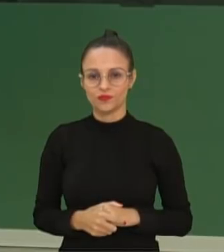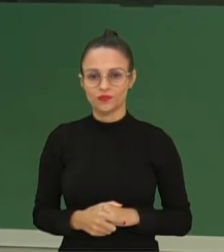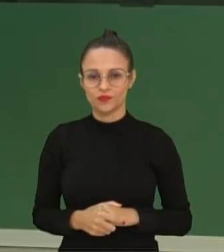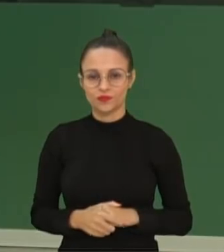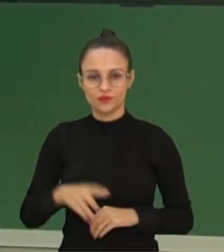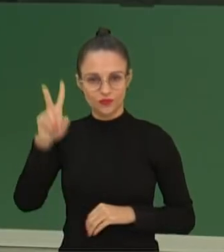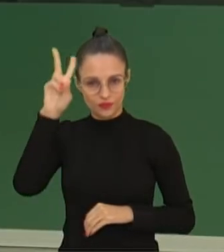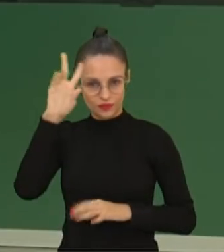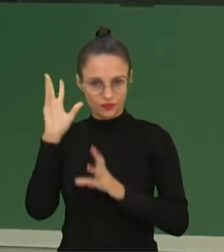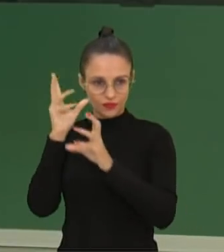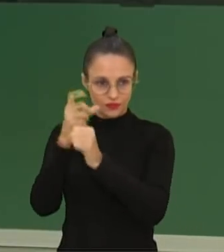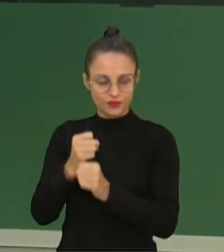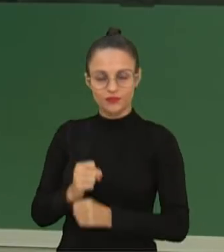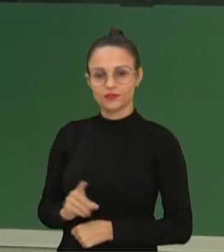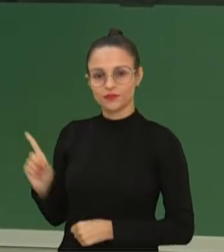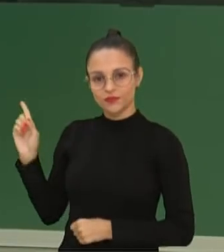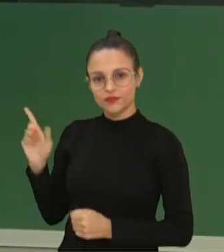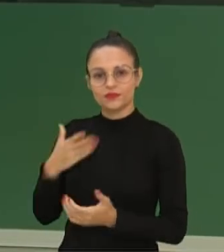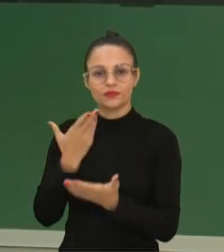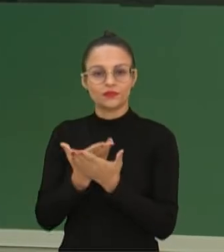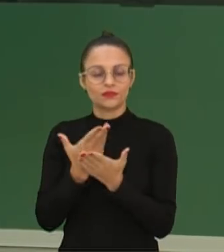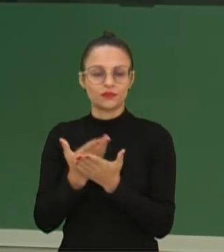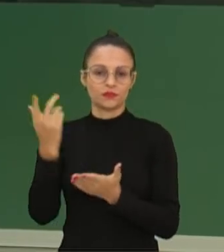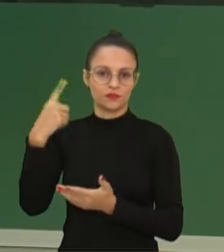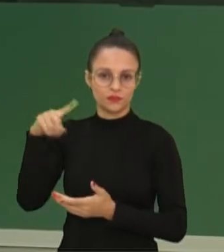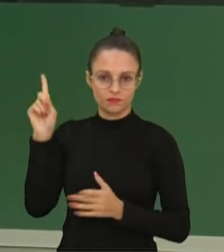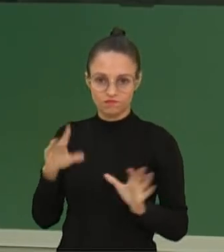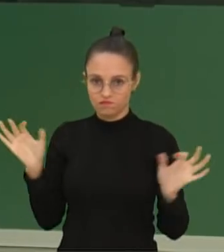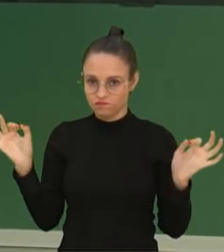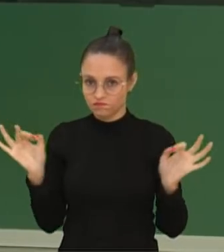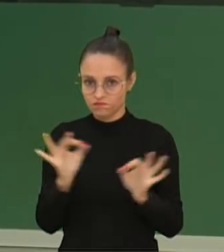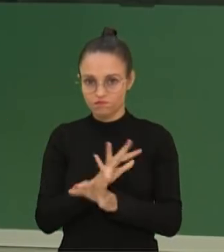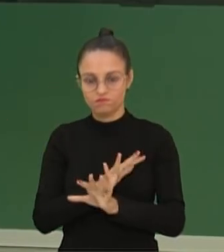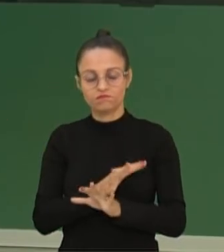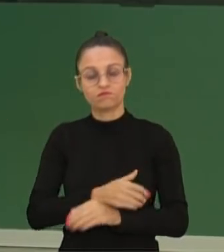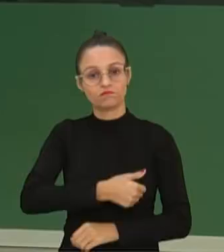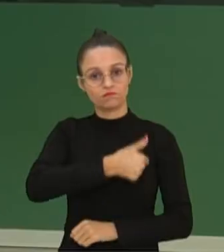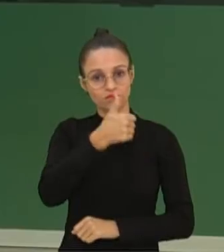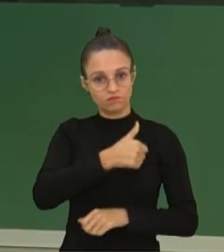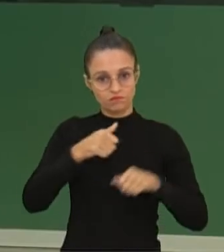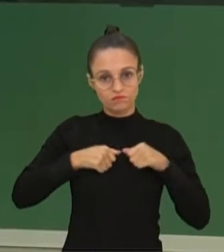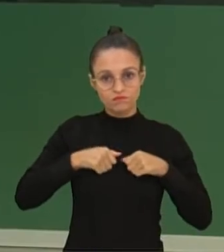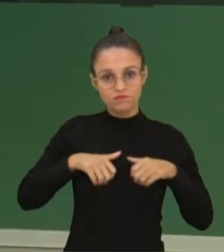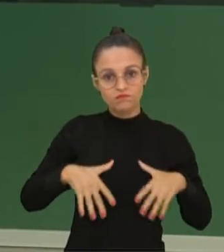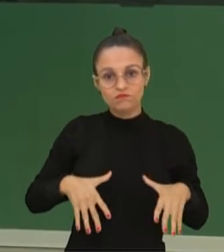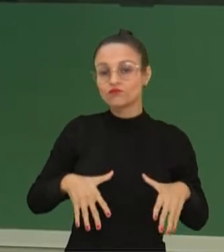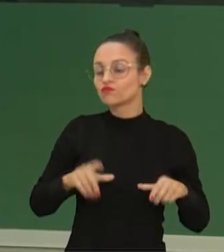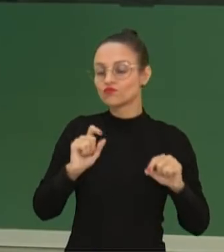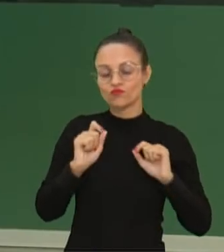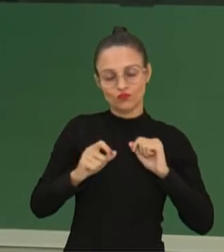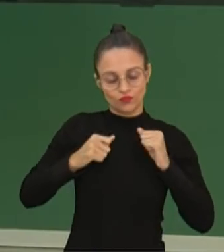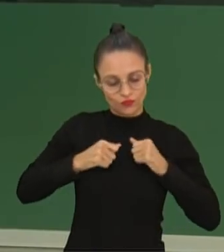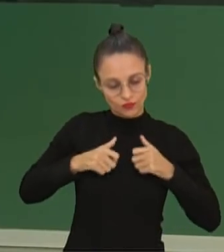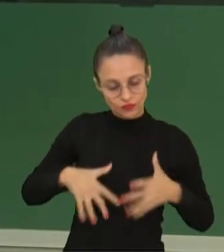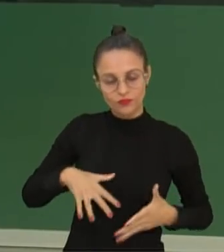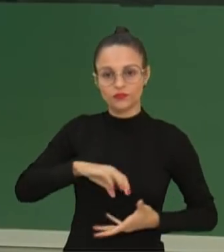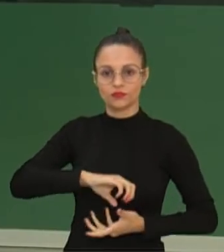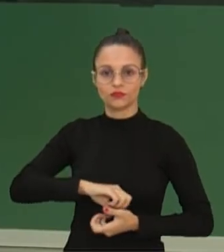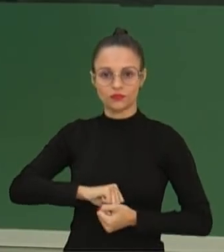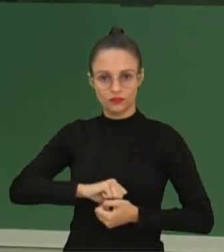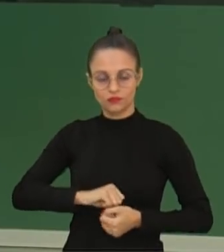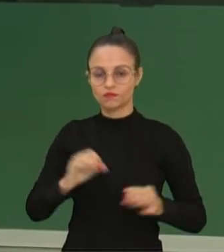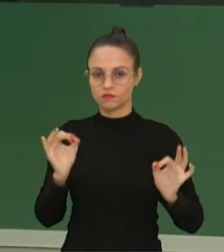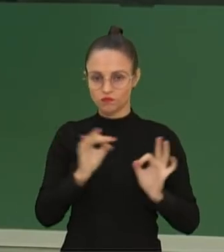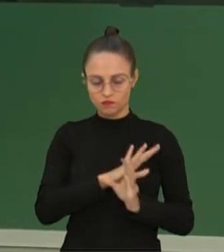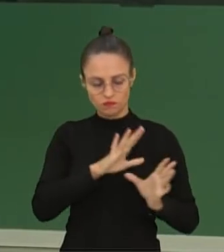Só relembrando aqui então, nas aulas passadas a gente finalizou ali o primeiro sistema, né? O sistema digestório, tá?